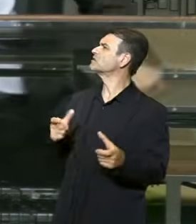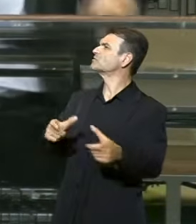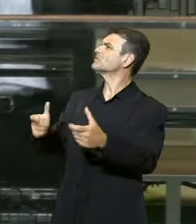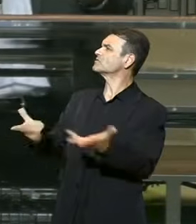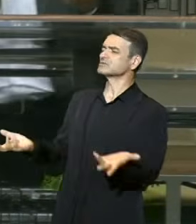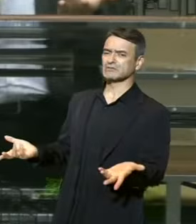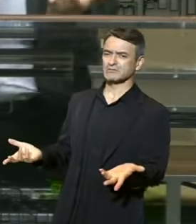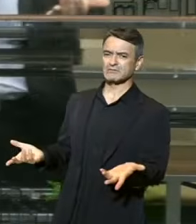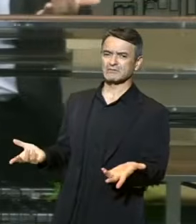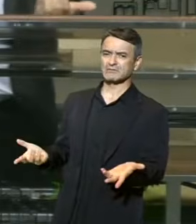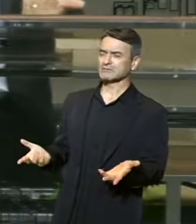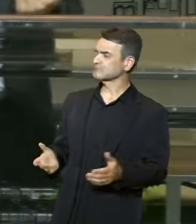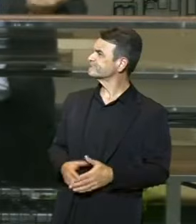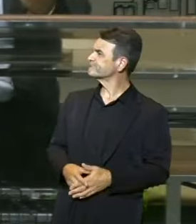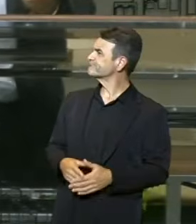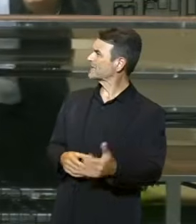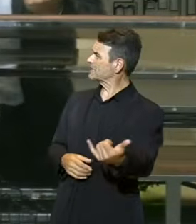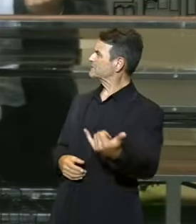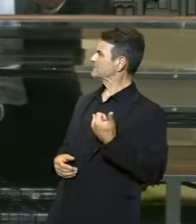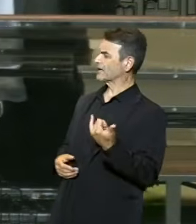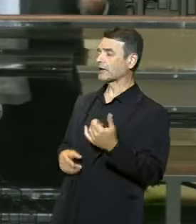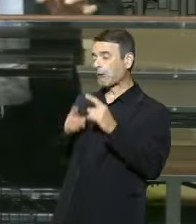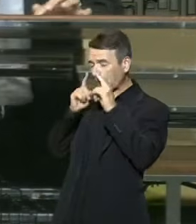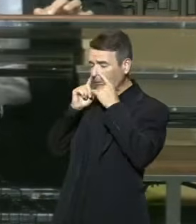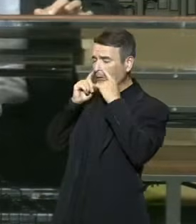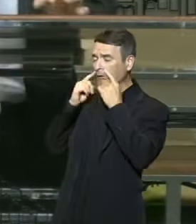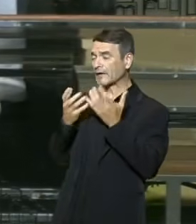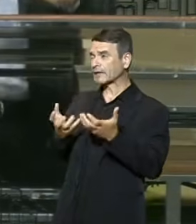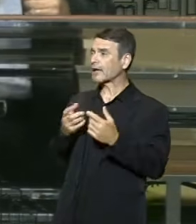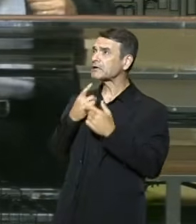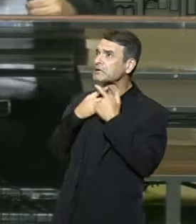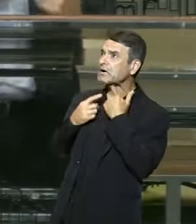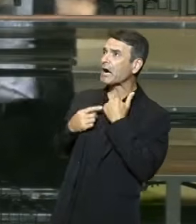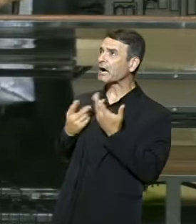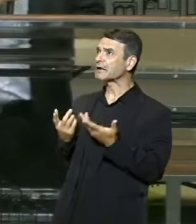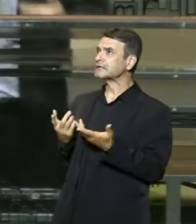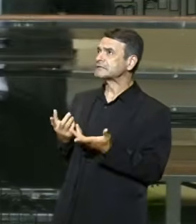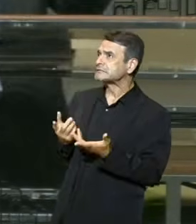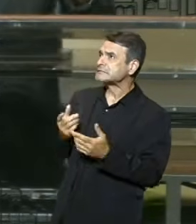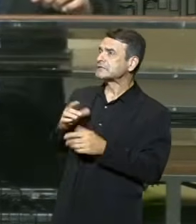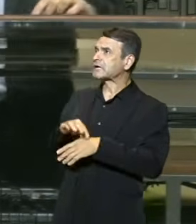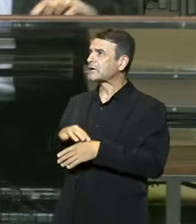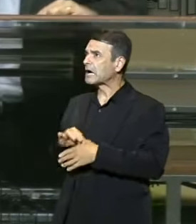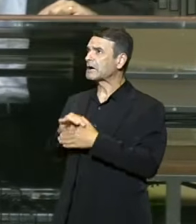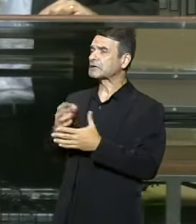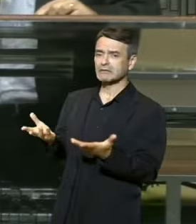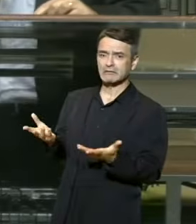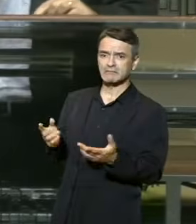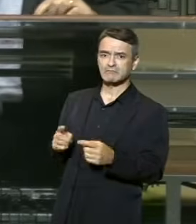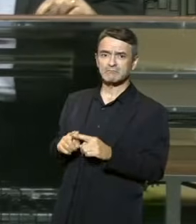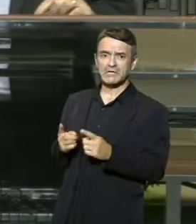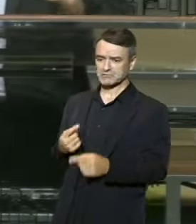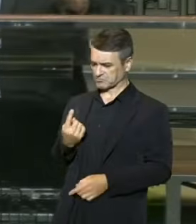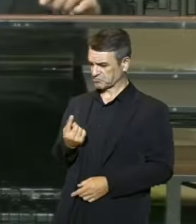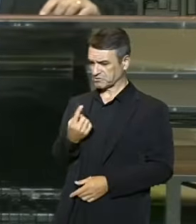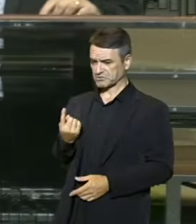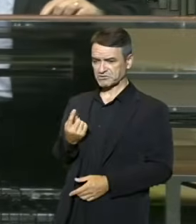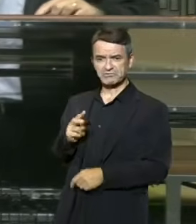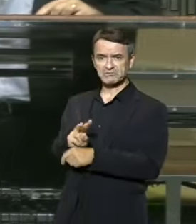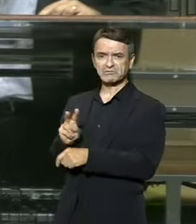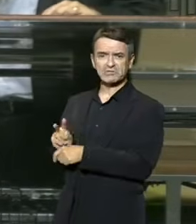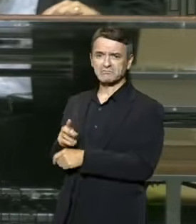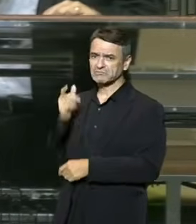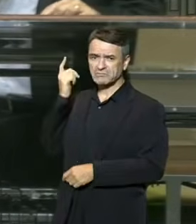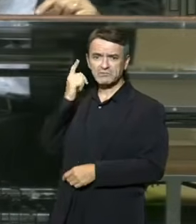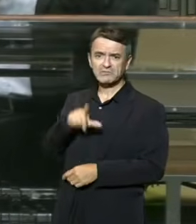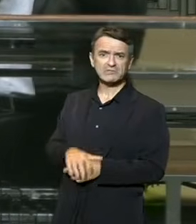povo? Eles vêm chorar perto de mim e dizem que querem comer carne. Eu, sozinho, não posso cuidar dessa gente. Isso é demais